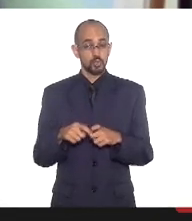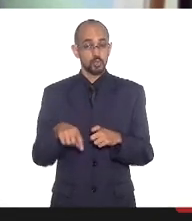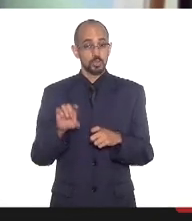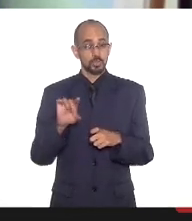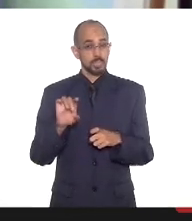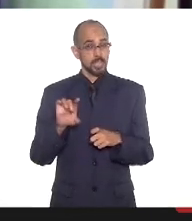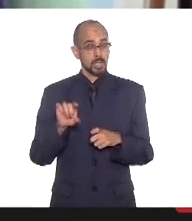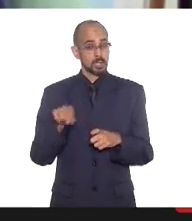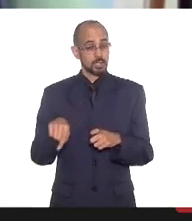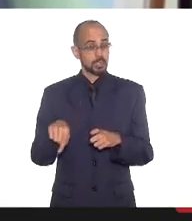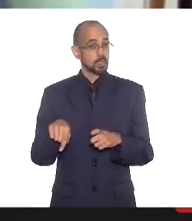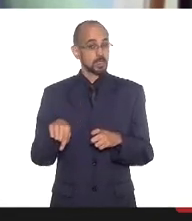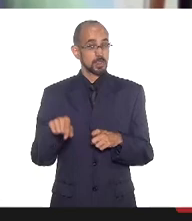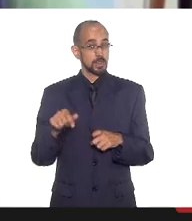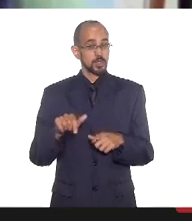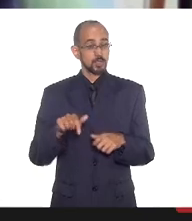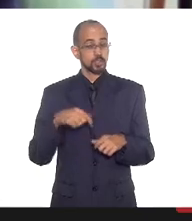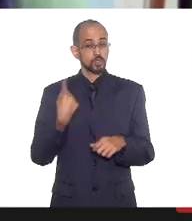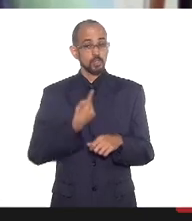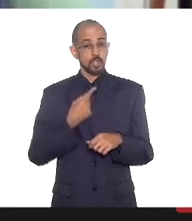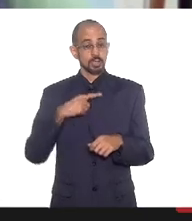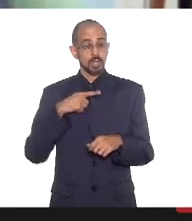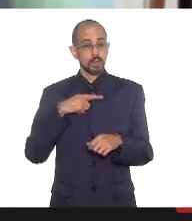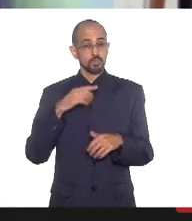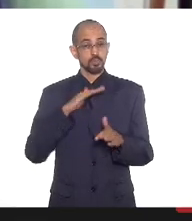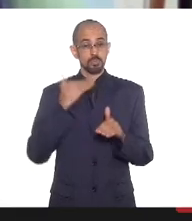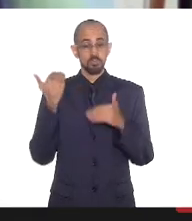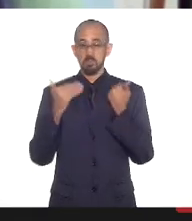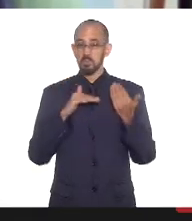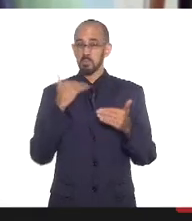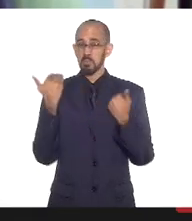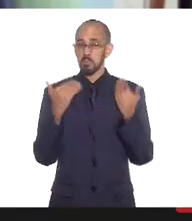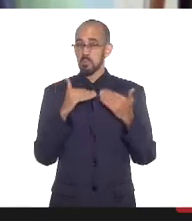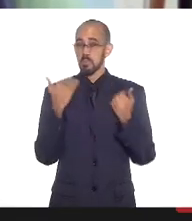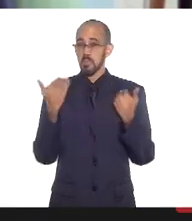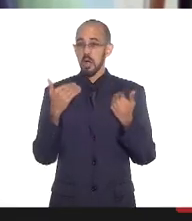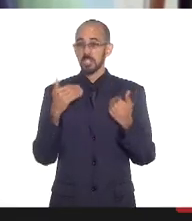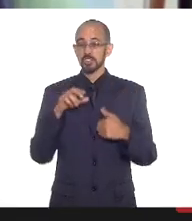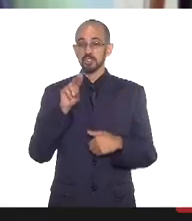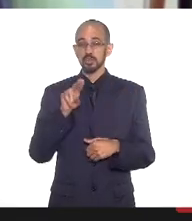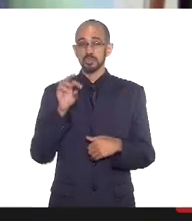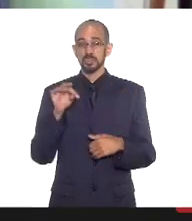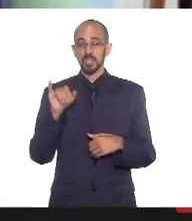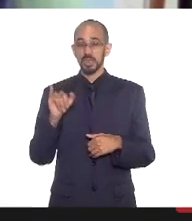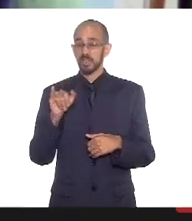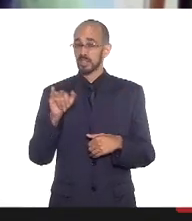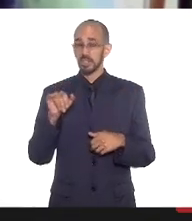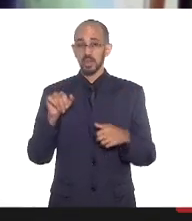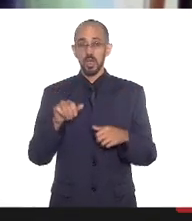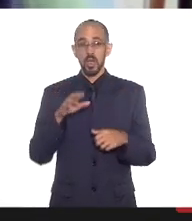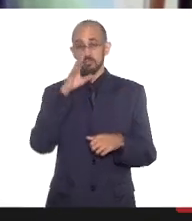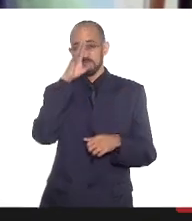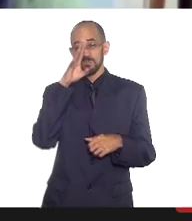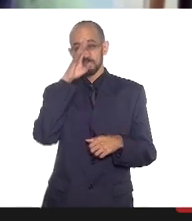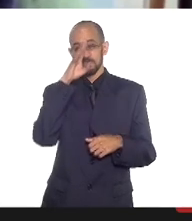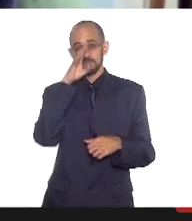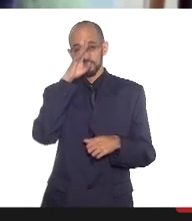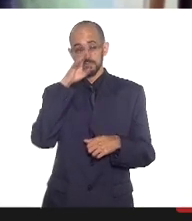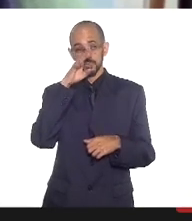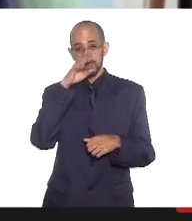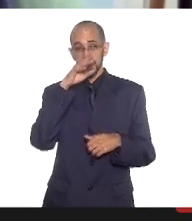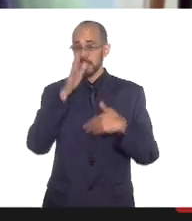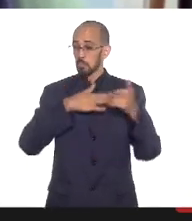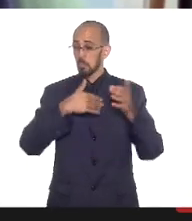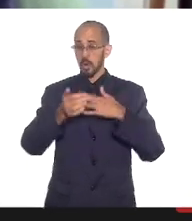nós temos uma mortalidade absurda em terapia intensiva porque nós estamos voltando qualquer um para